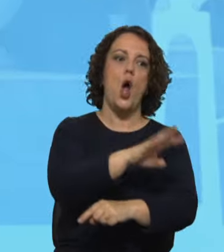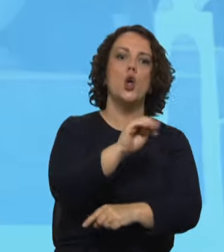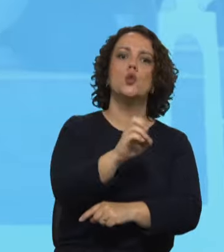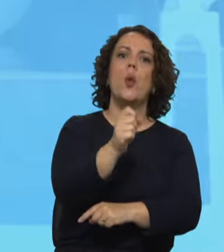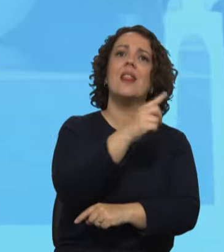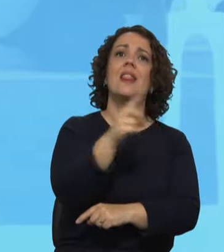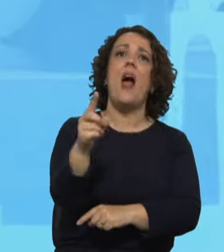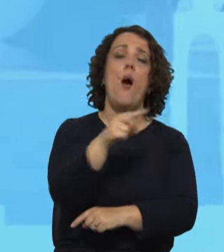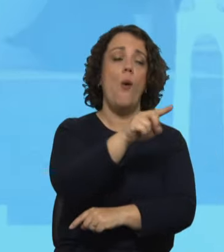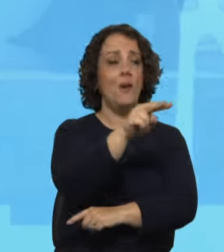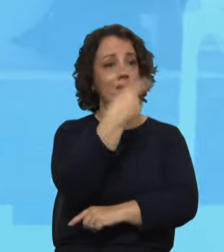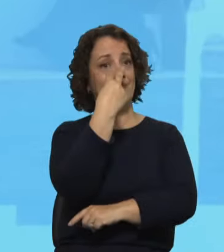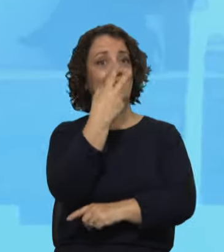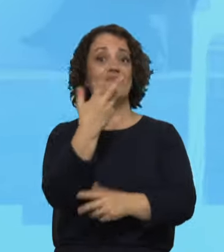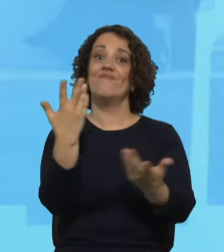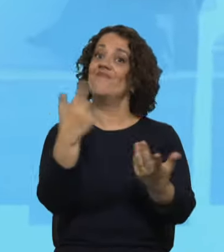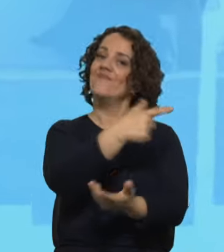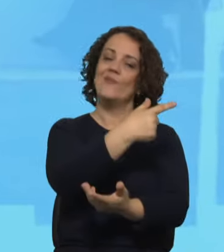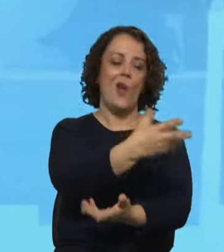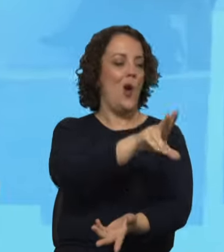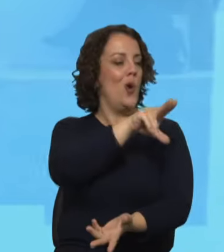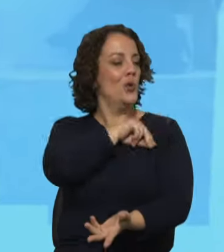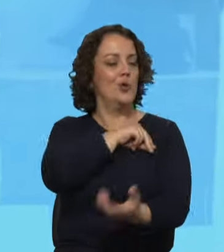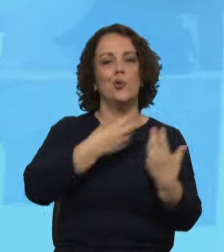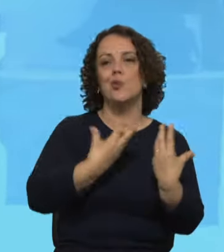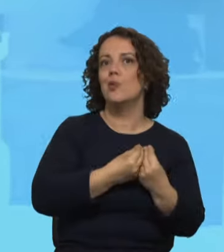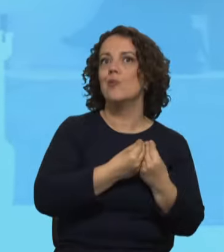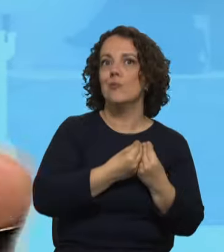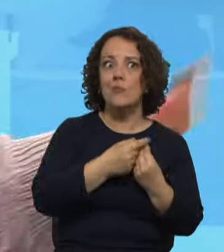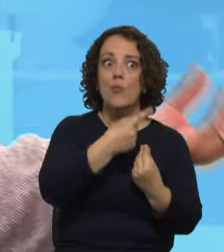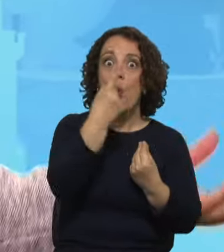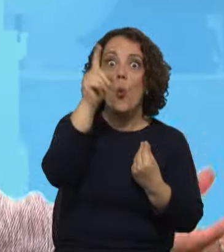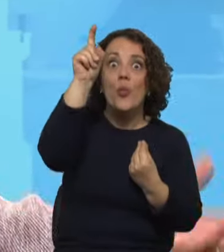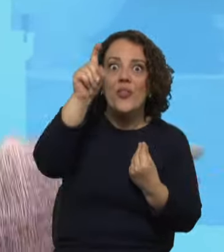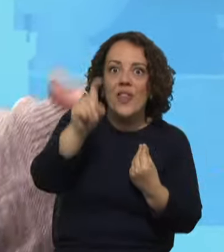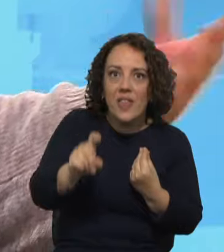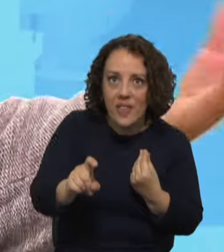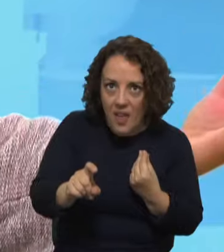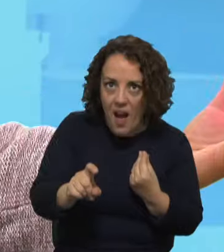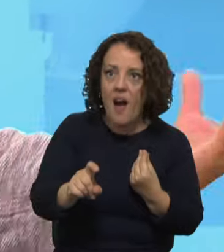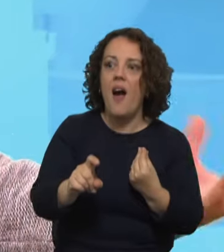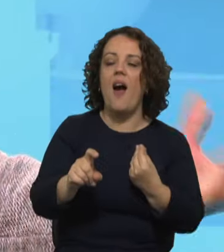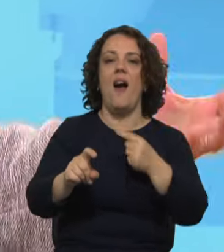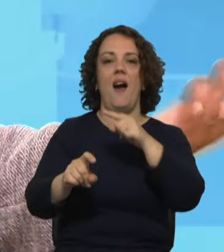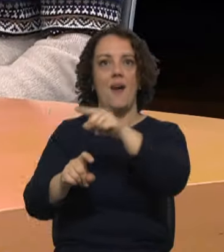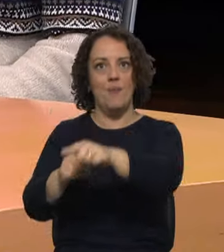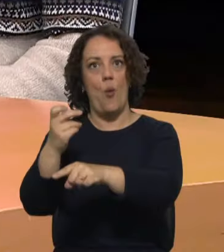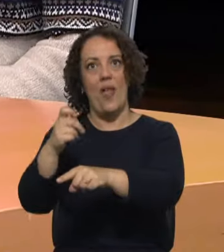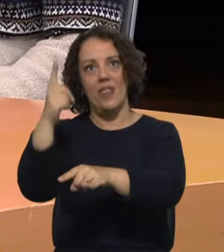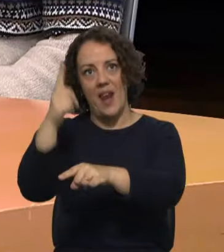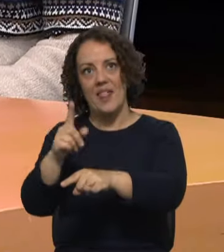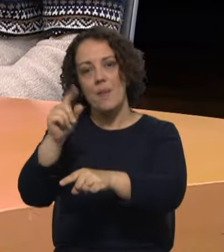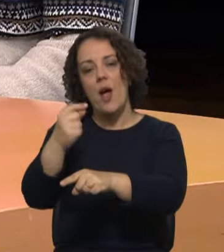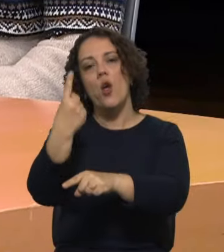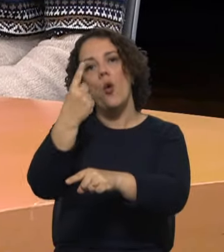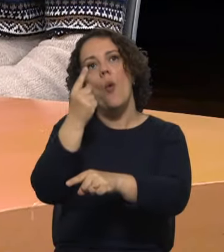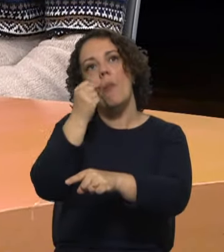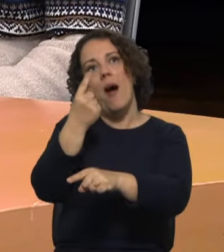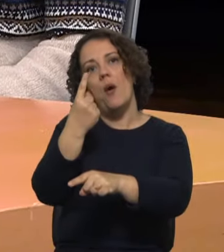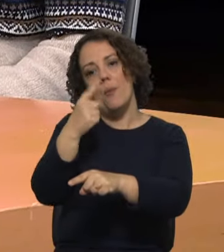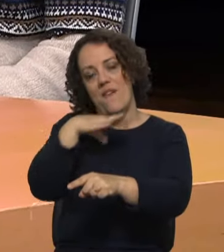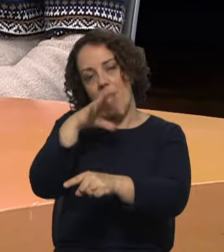óbvio para ele que ele deveria ir connosco resolver o problema Portanto ele deu um dia com para o André e para para o pai de uma família que estava connosco um amigo